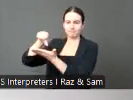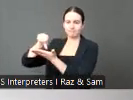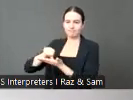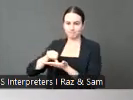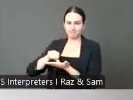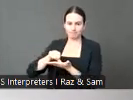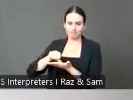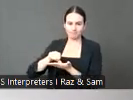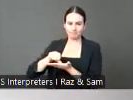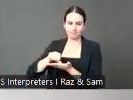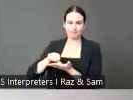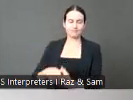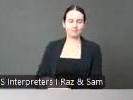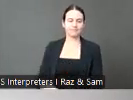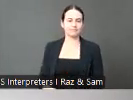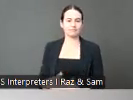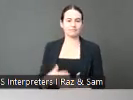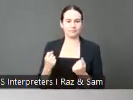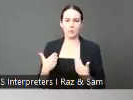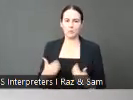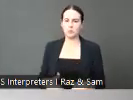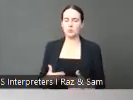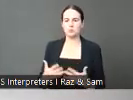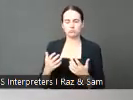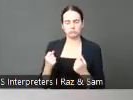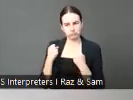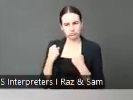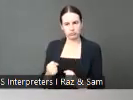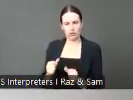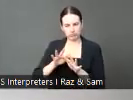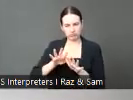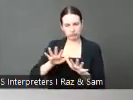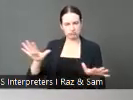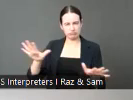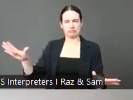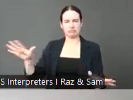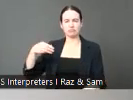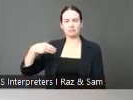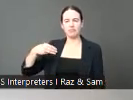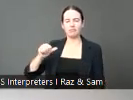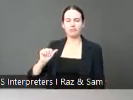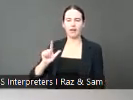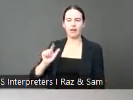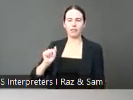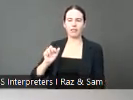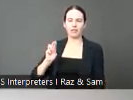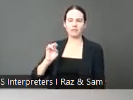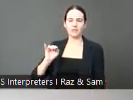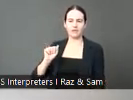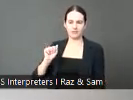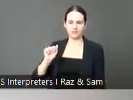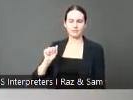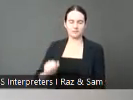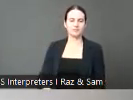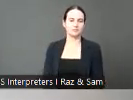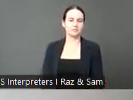praticamente 70% da prevalência de malária na Colômbia, e trabalhamos